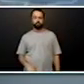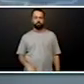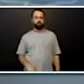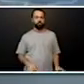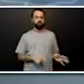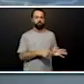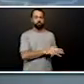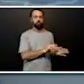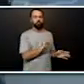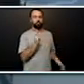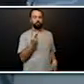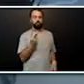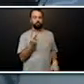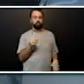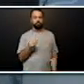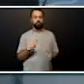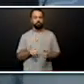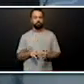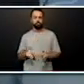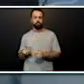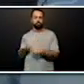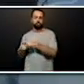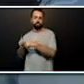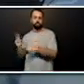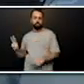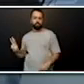Menos 3 e 3.